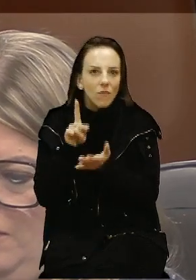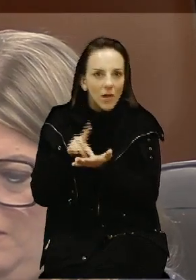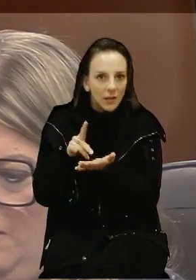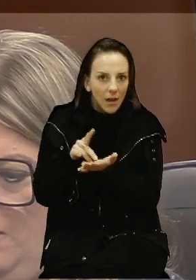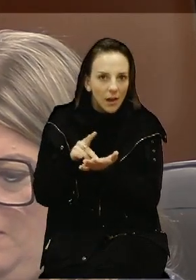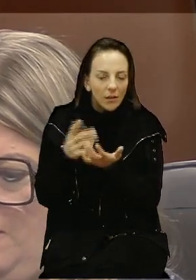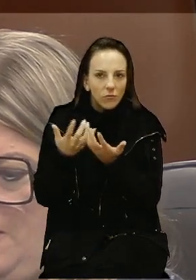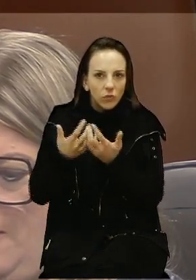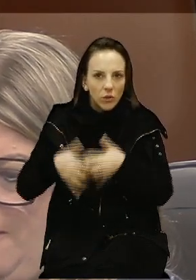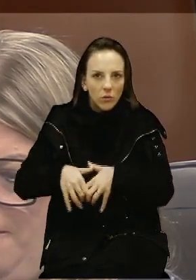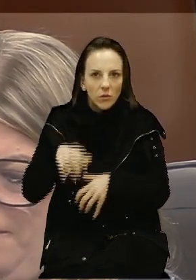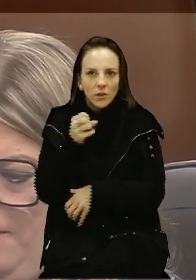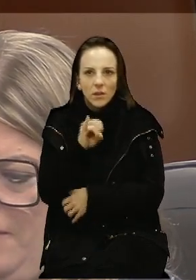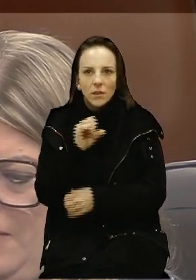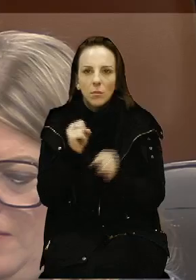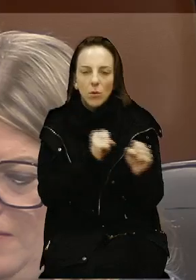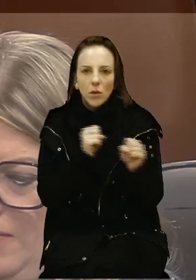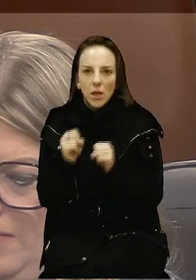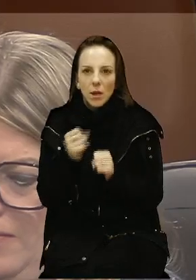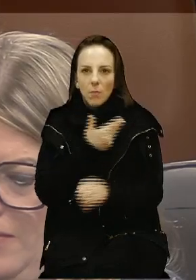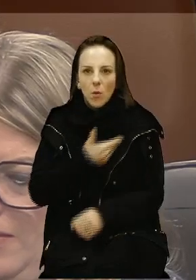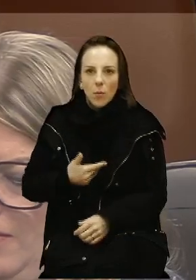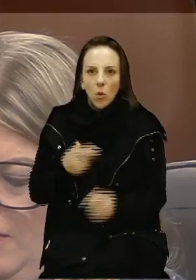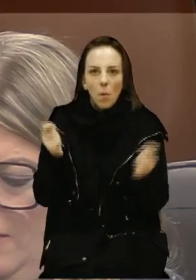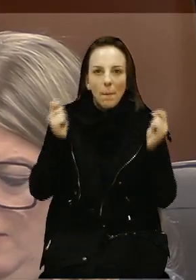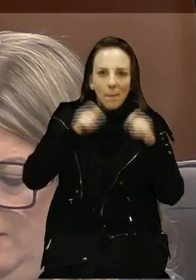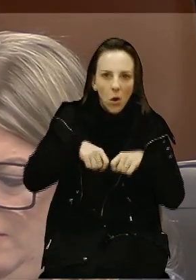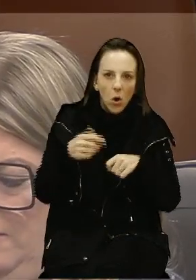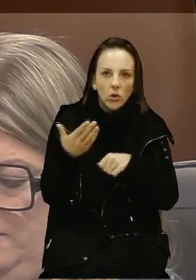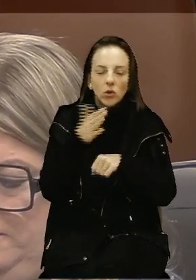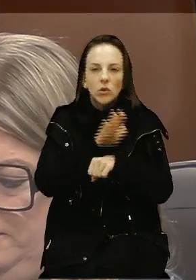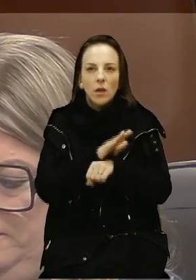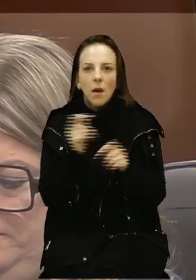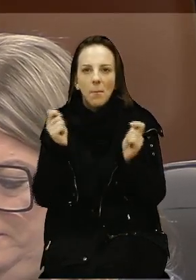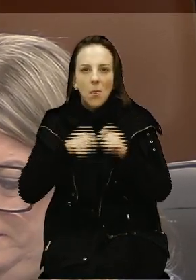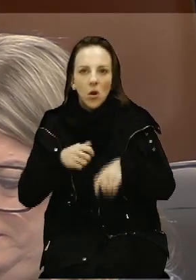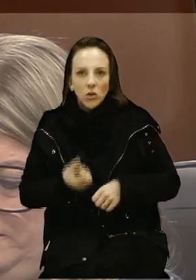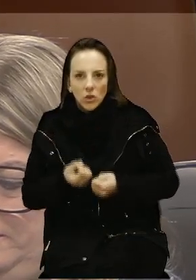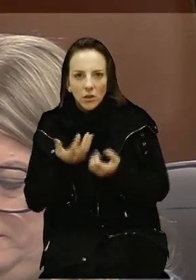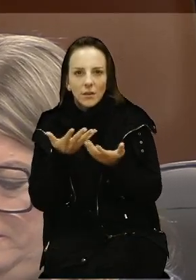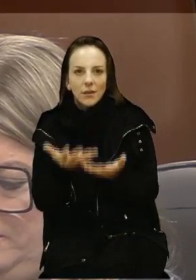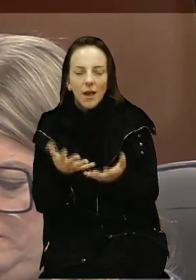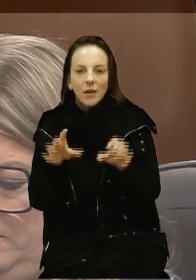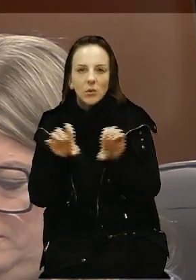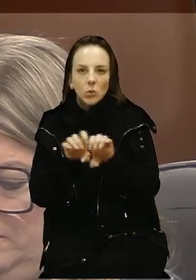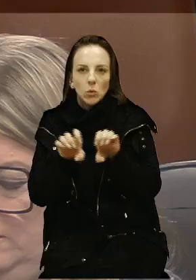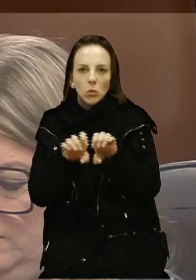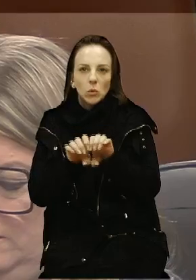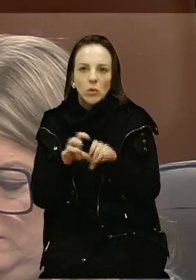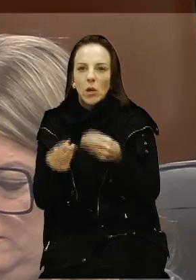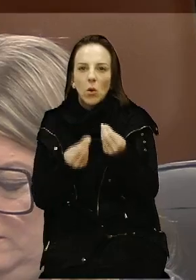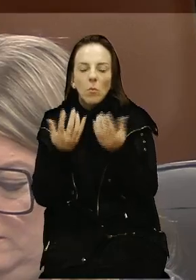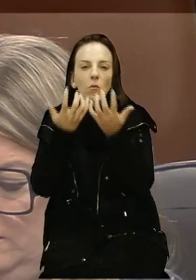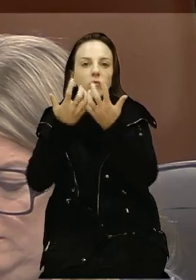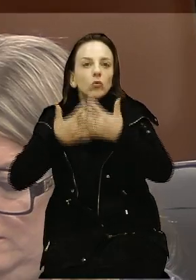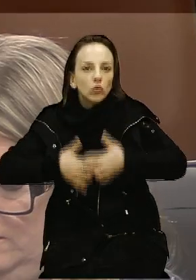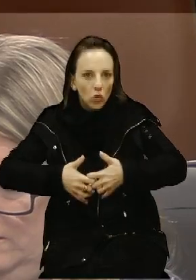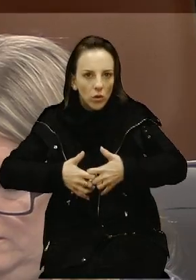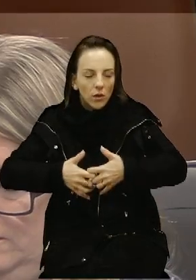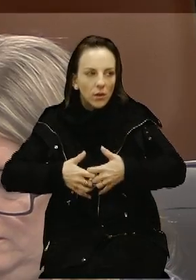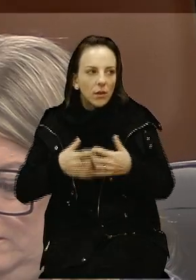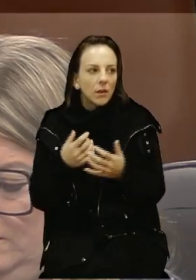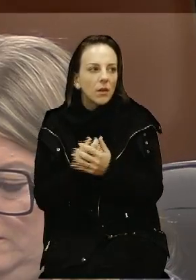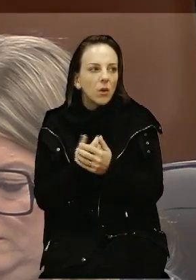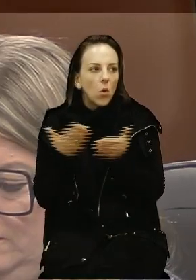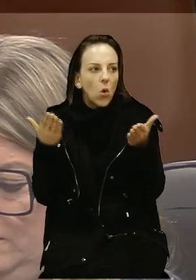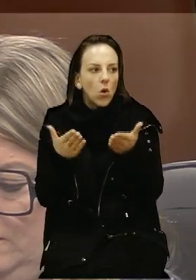pode estar ajudando, se o poder público pode estar dando estrutura, como é que funciona essa entidade, né? Hoje eles